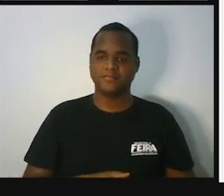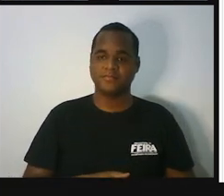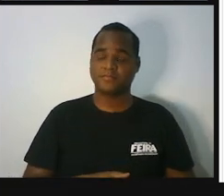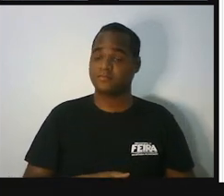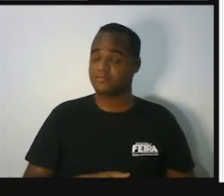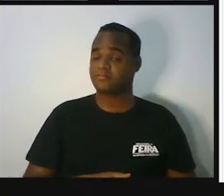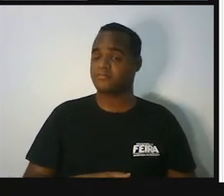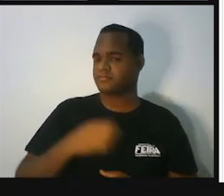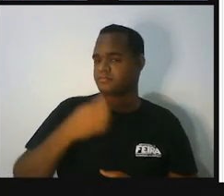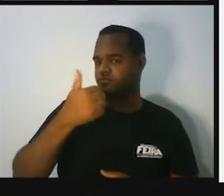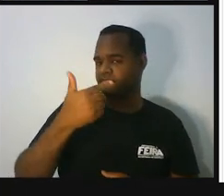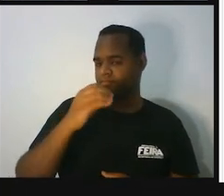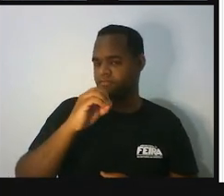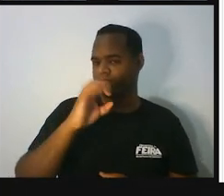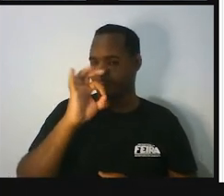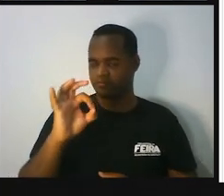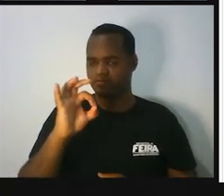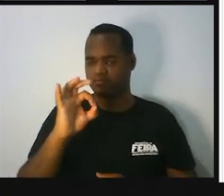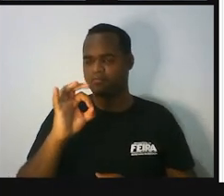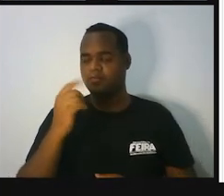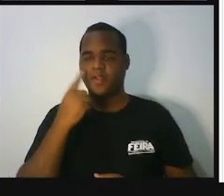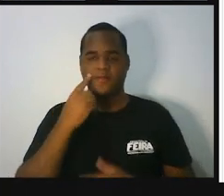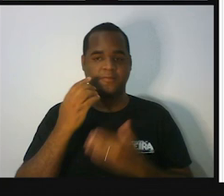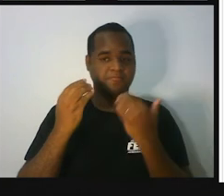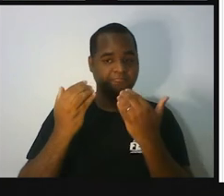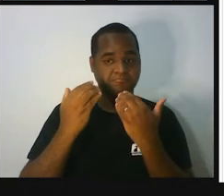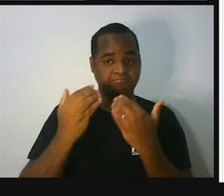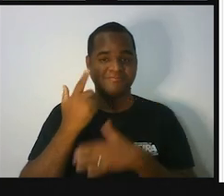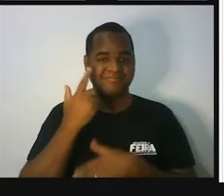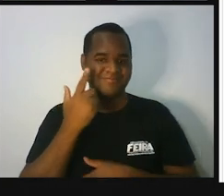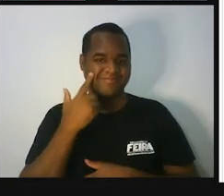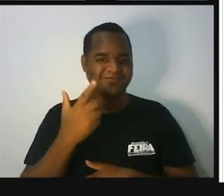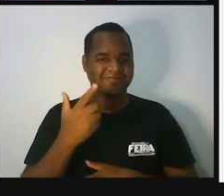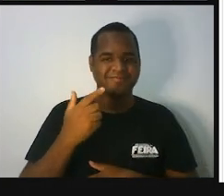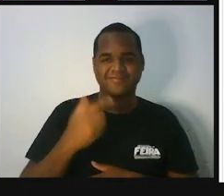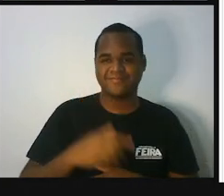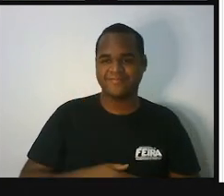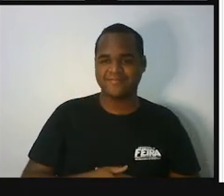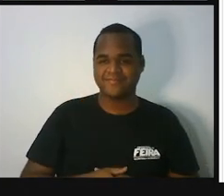Será que é 120? Tirando a dúvida, vamos lá.